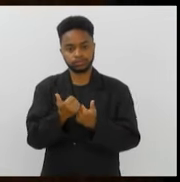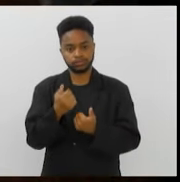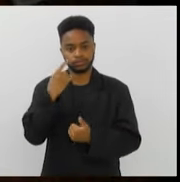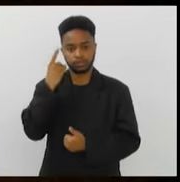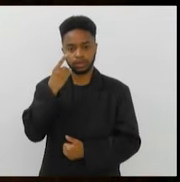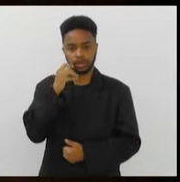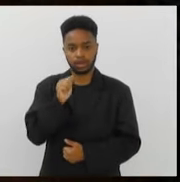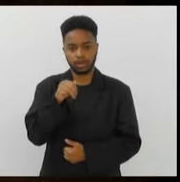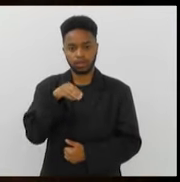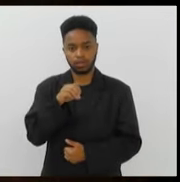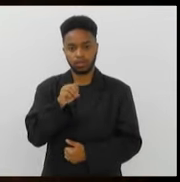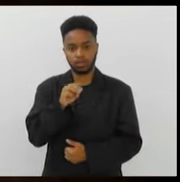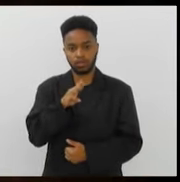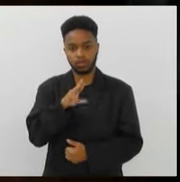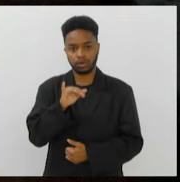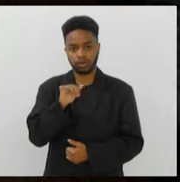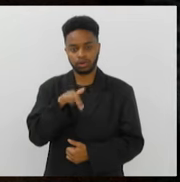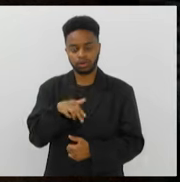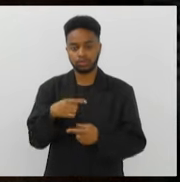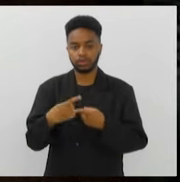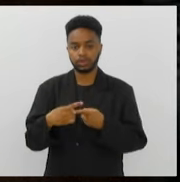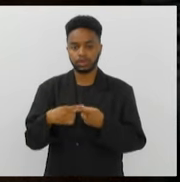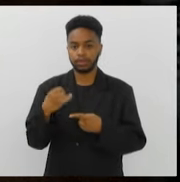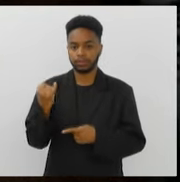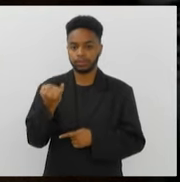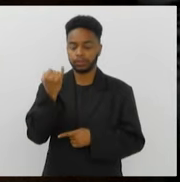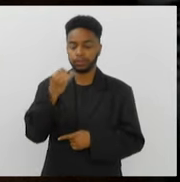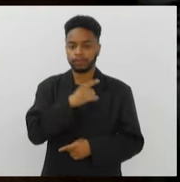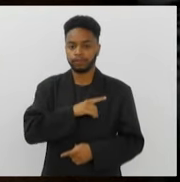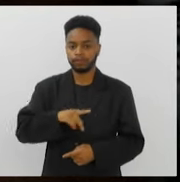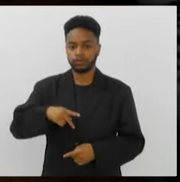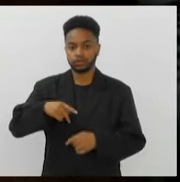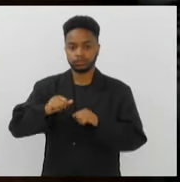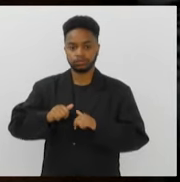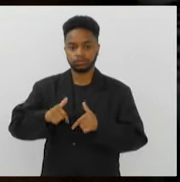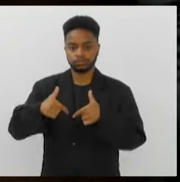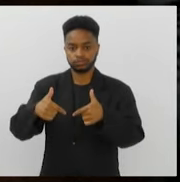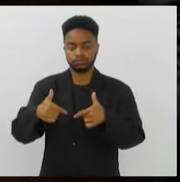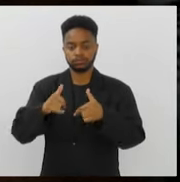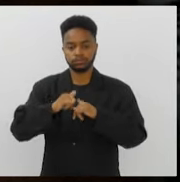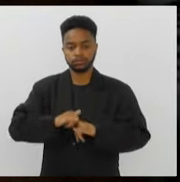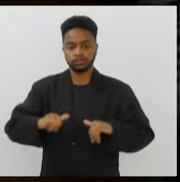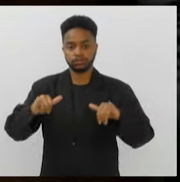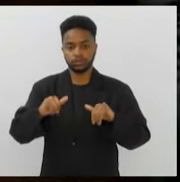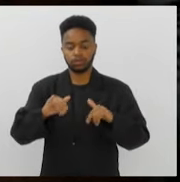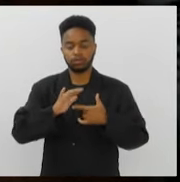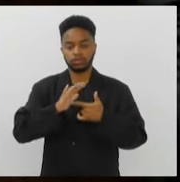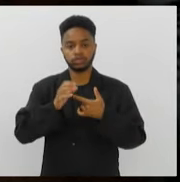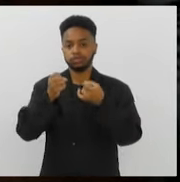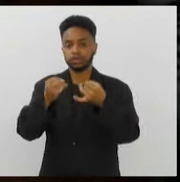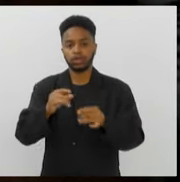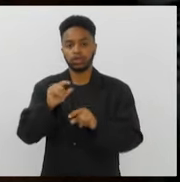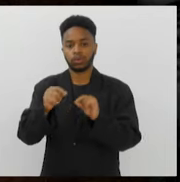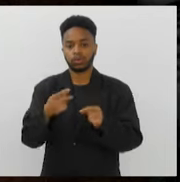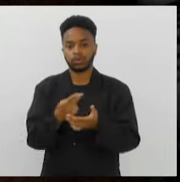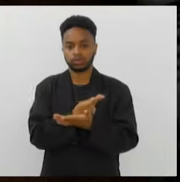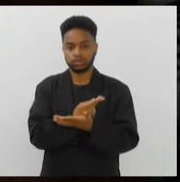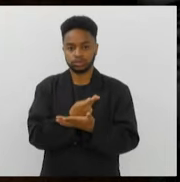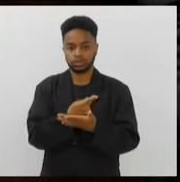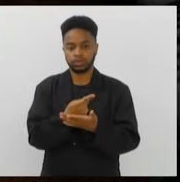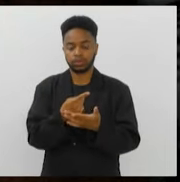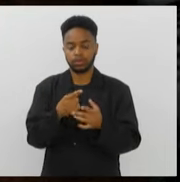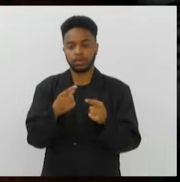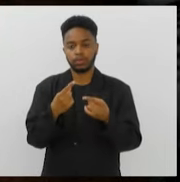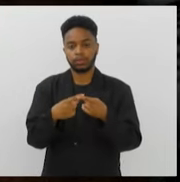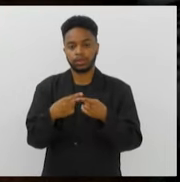Amorim, que é necessário que a Defensoria se manifeste e venha até essa casa para explicar o que foi aquilo. Uma relação, a